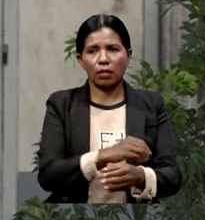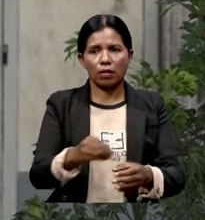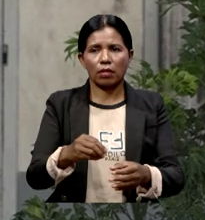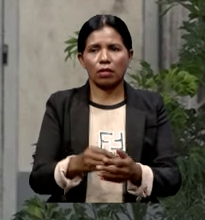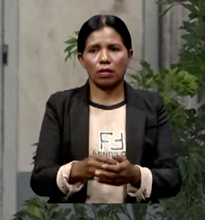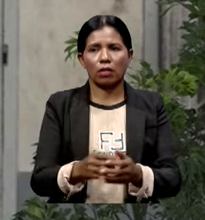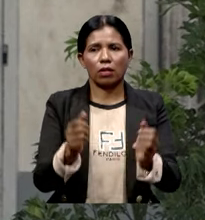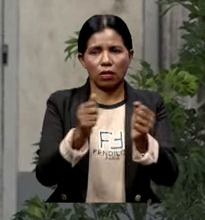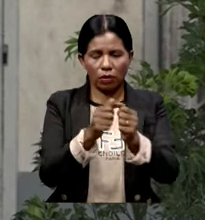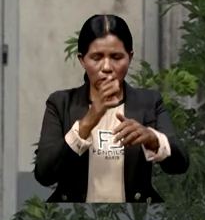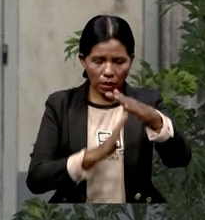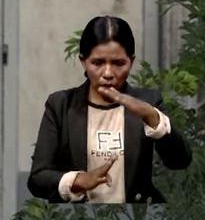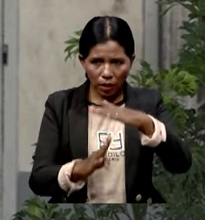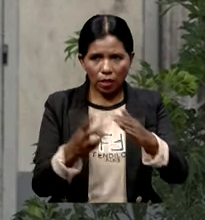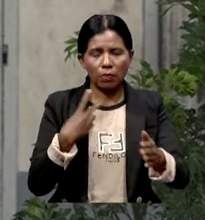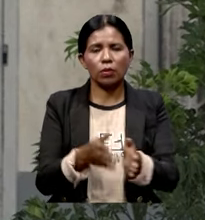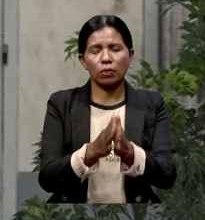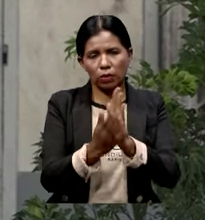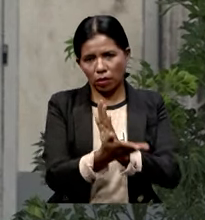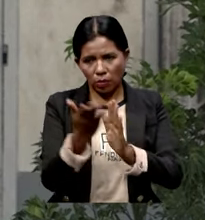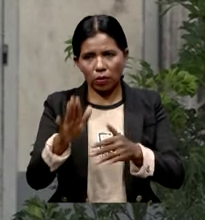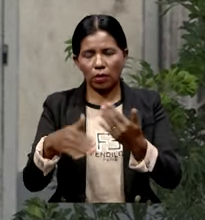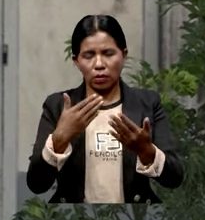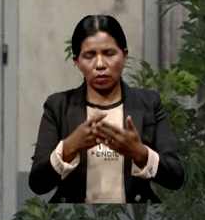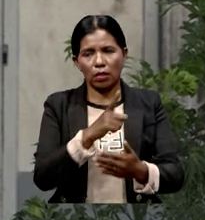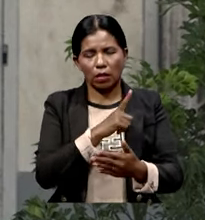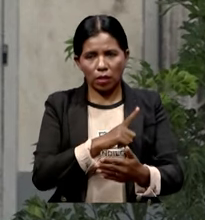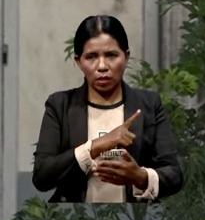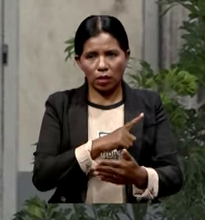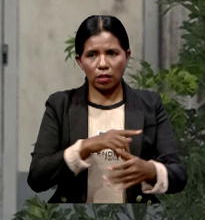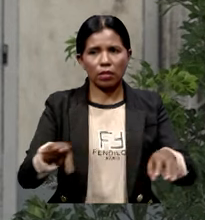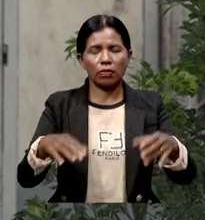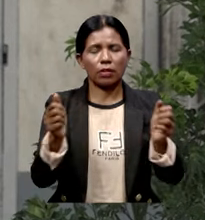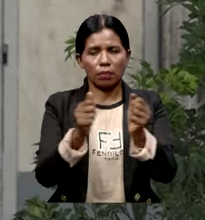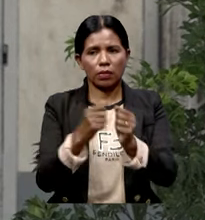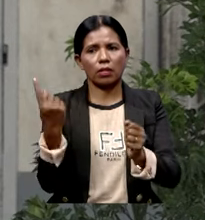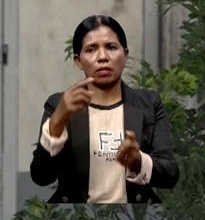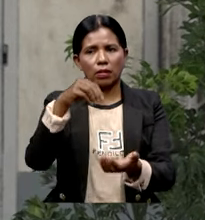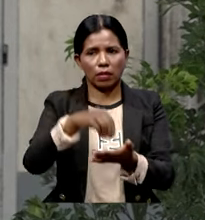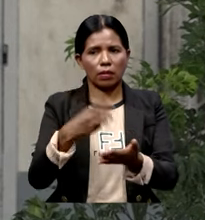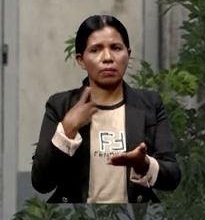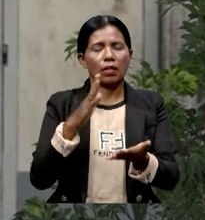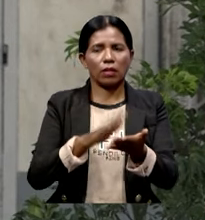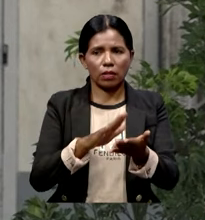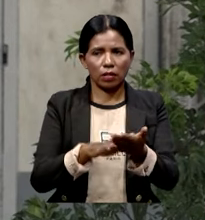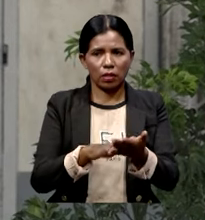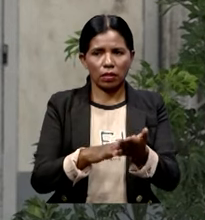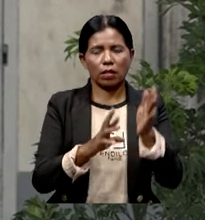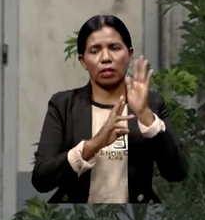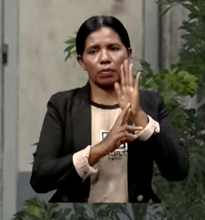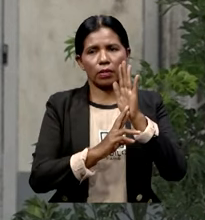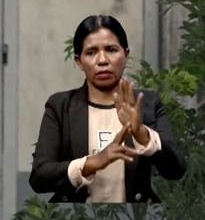Rarandua, Raipa, me fuso Itapuxirania, Rarandua, a tu coloca na FATI e a minha escola, ao